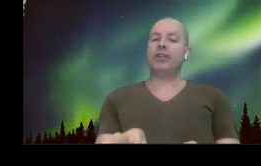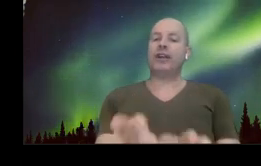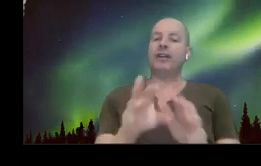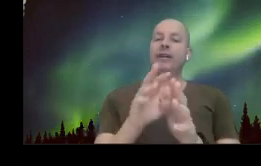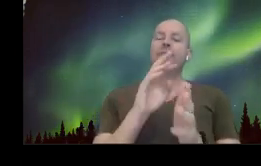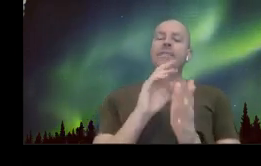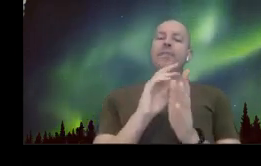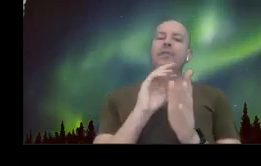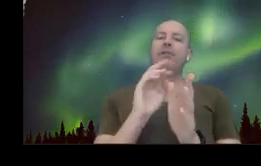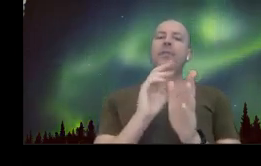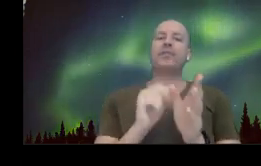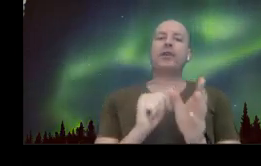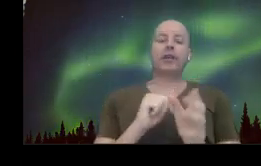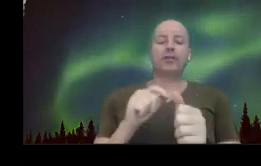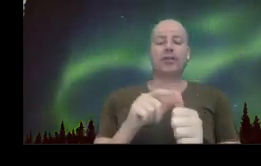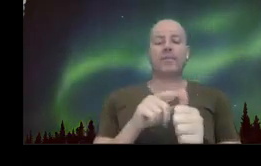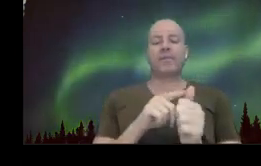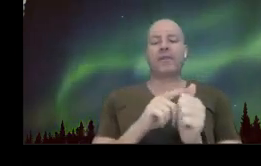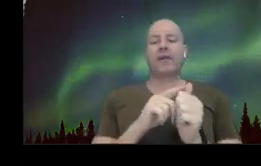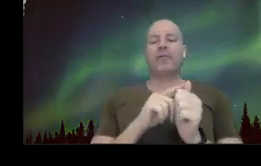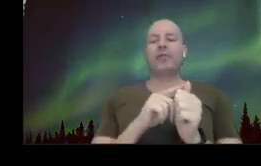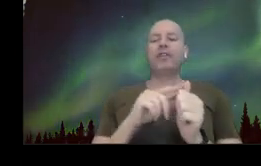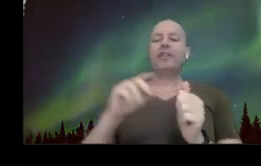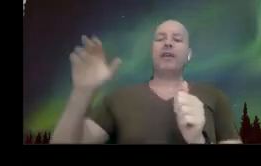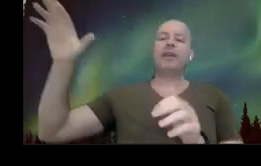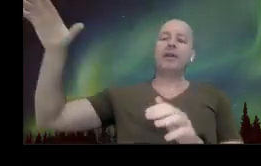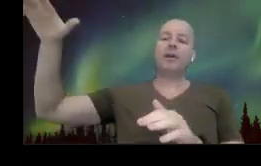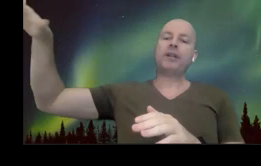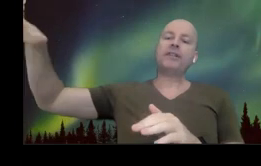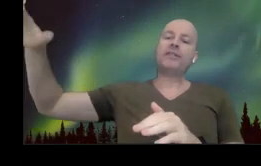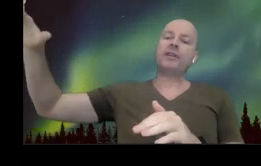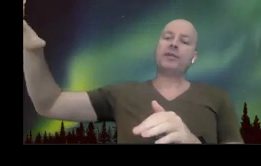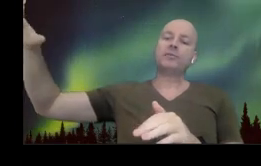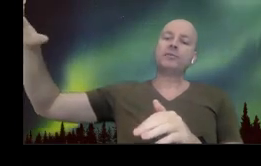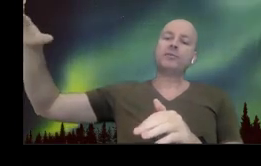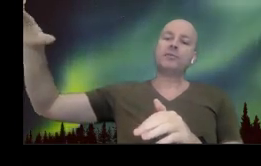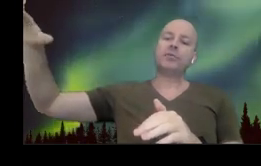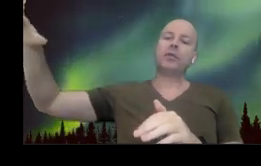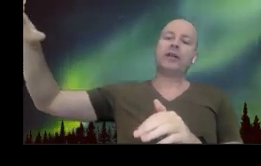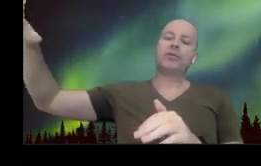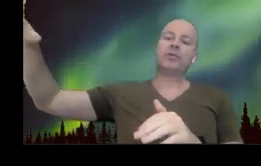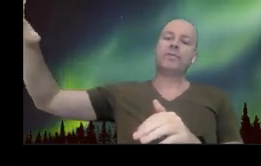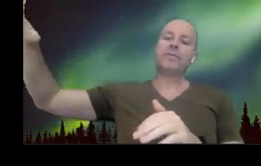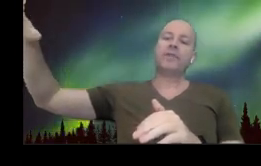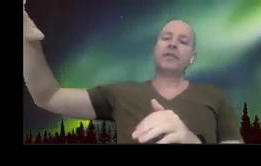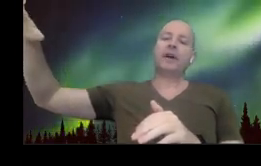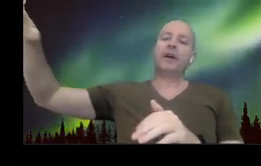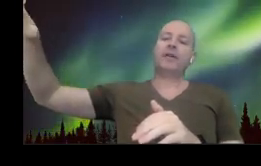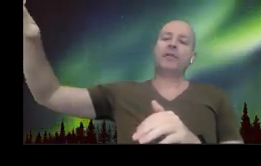Antes da gente entrar nele, vamos pensar o seguinte: você tem uma plantação do